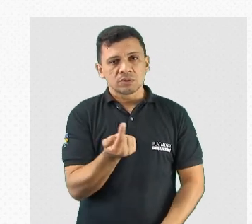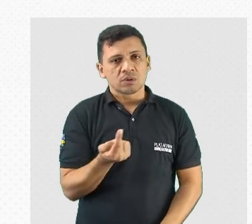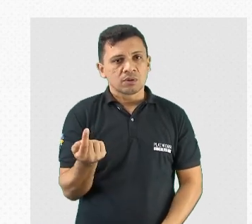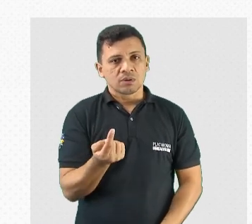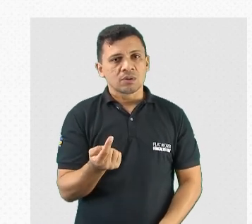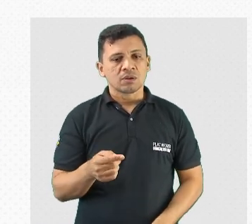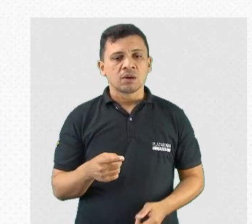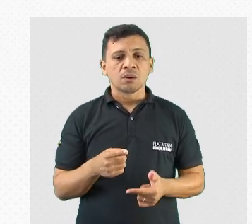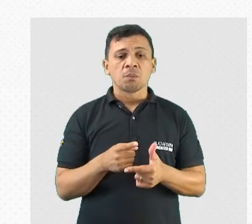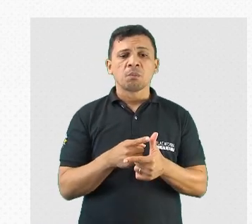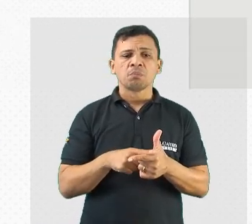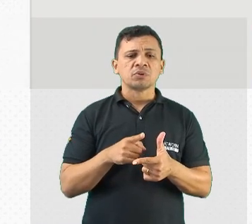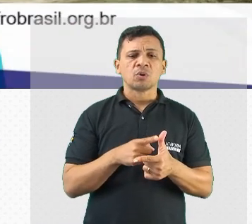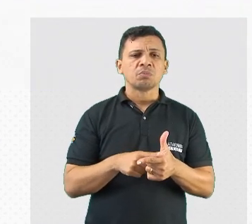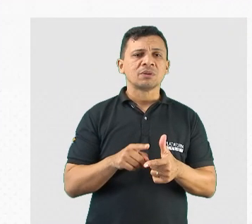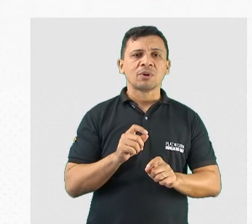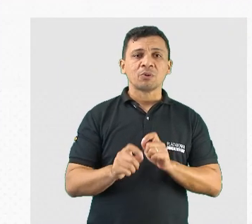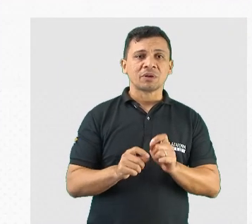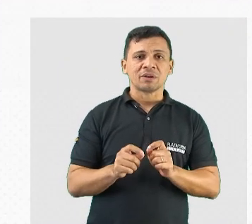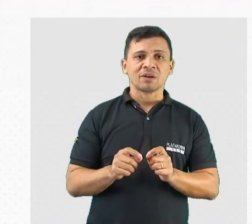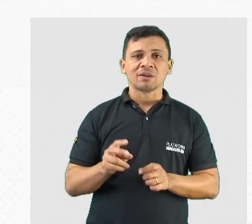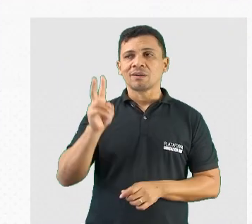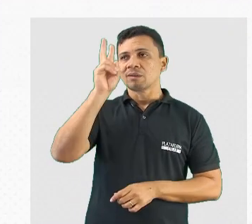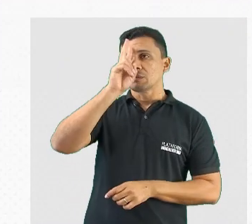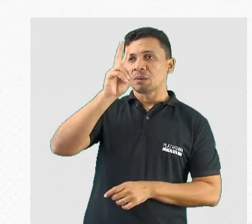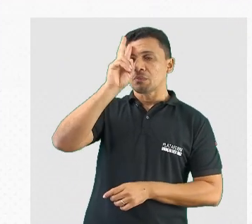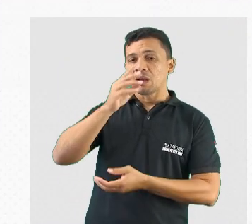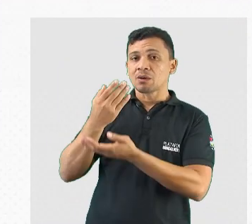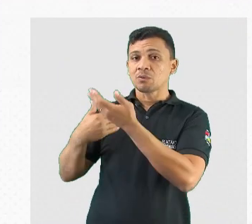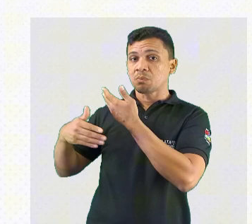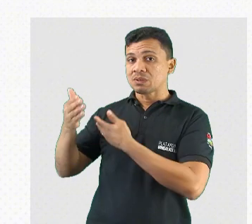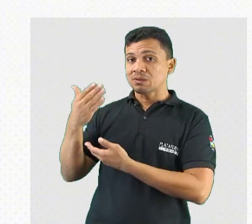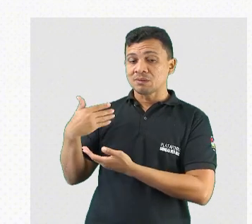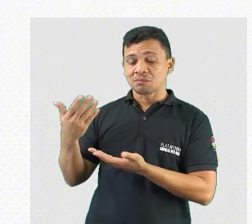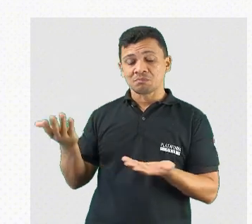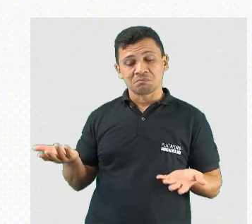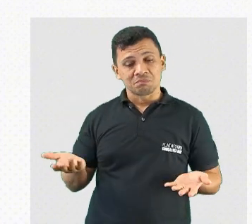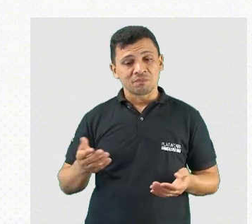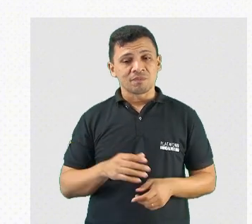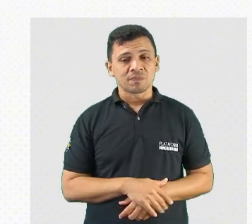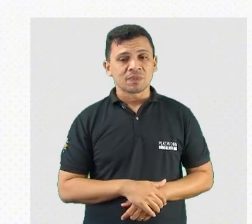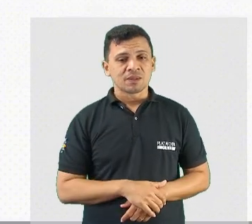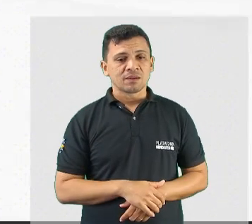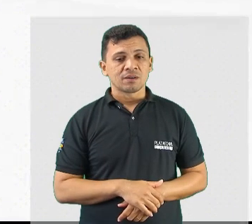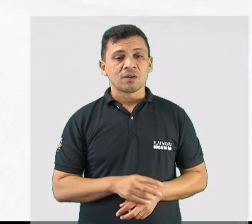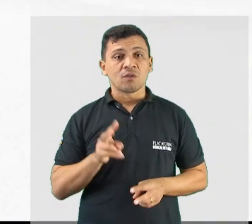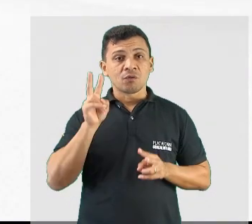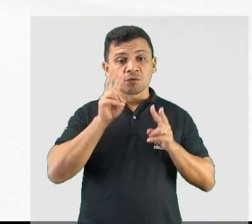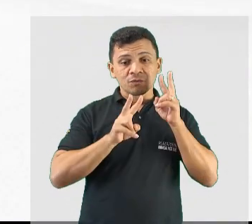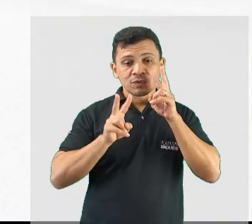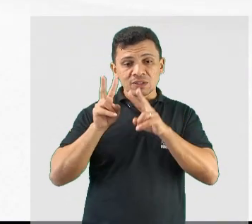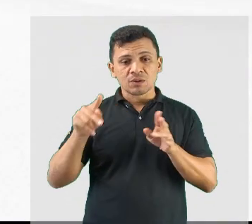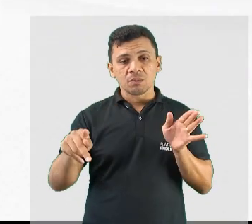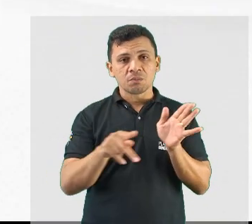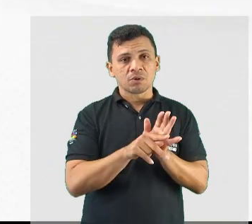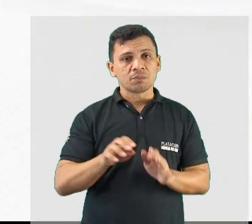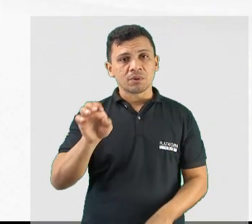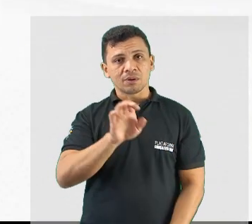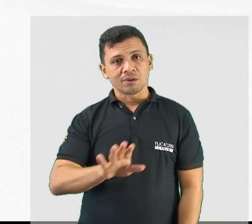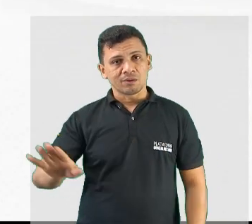grande problema é não se apegar, não estou falando de todos nós. Bom, aí tem algumas visões europeias